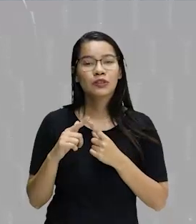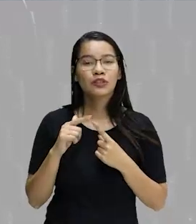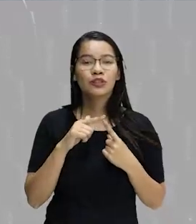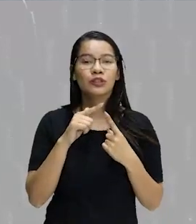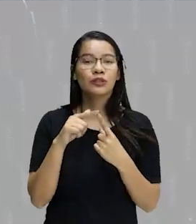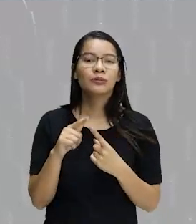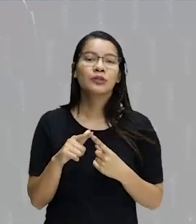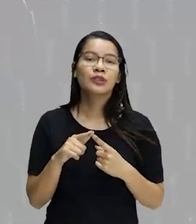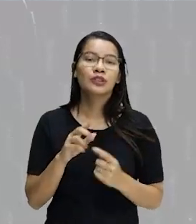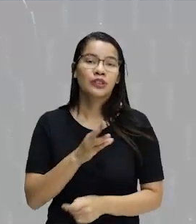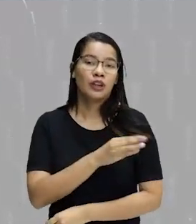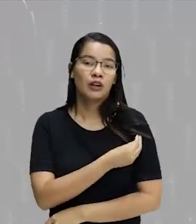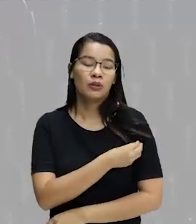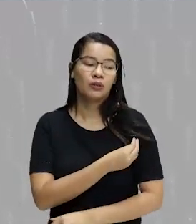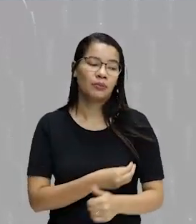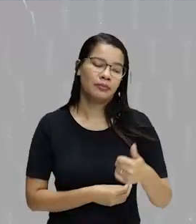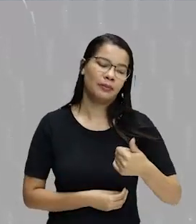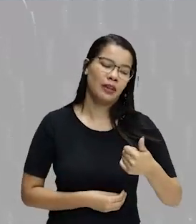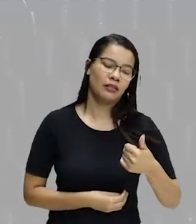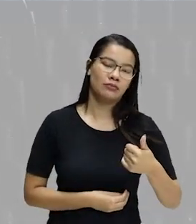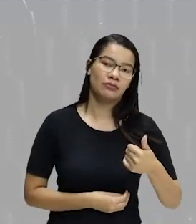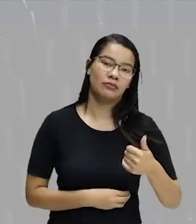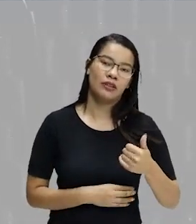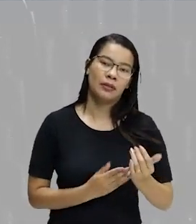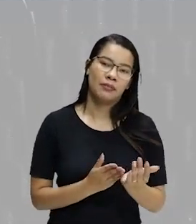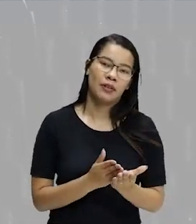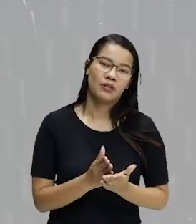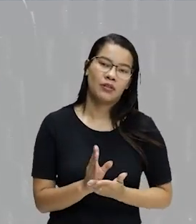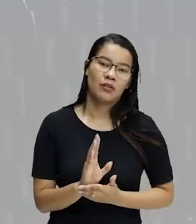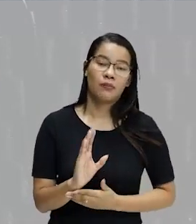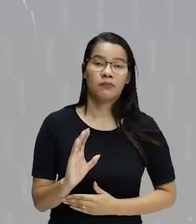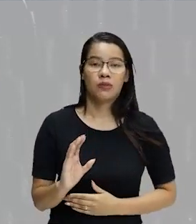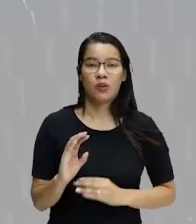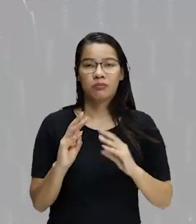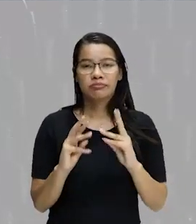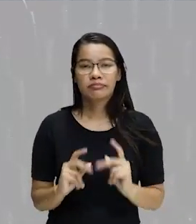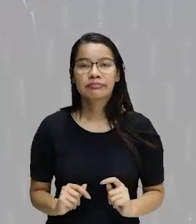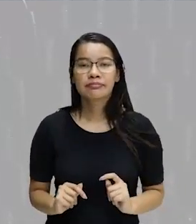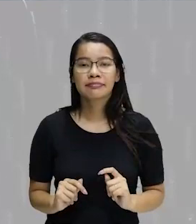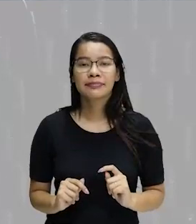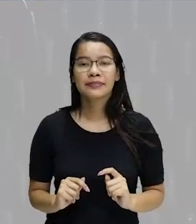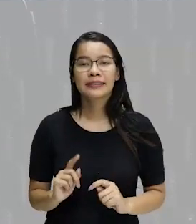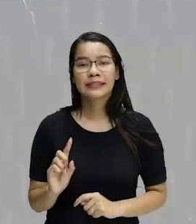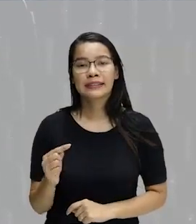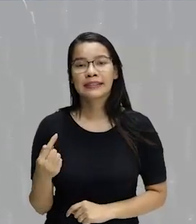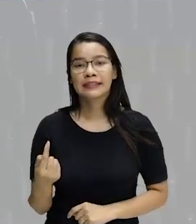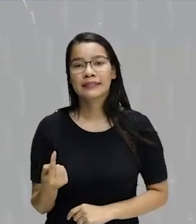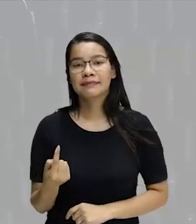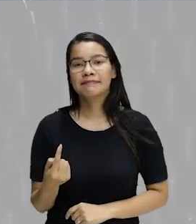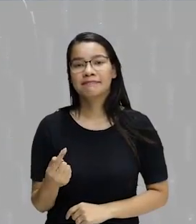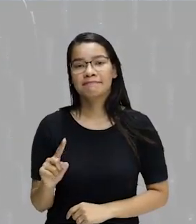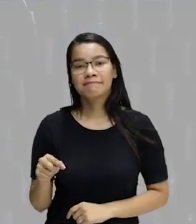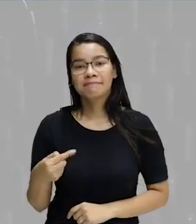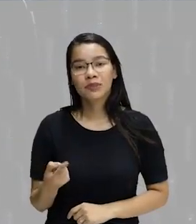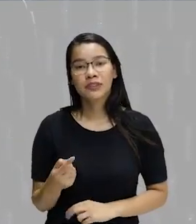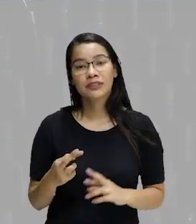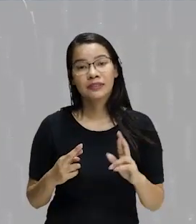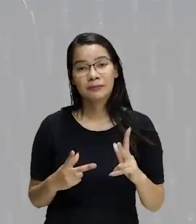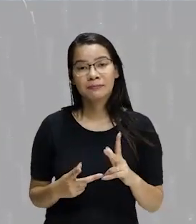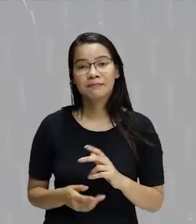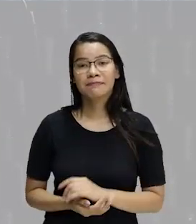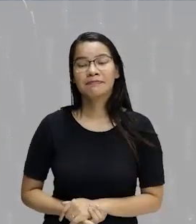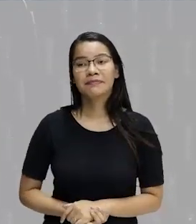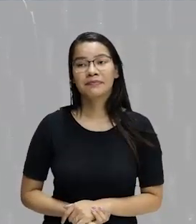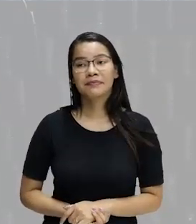de álcools. Álcool primário sofre oxidação para aldeído e de aldeído para ácido carboxílico.